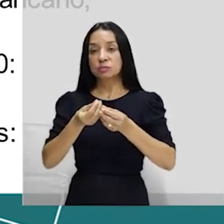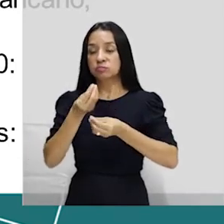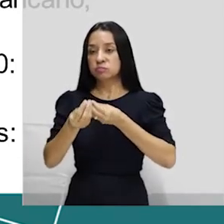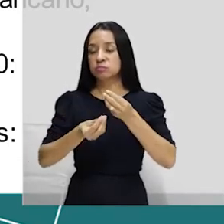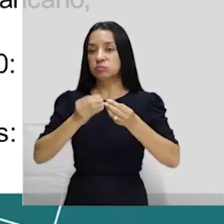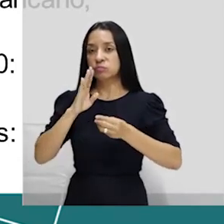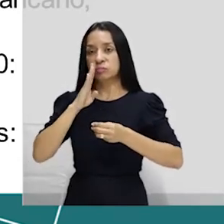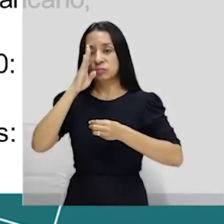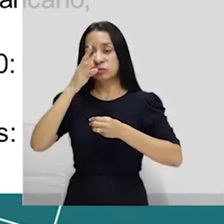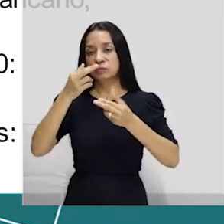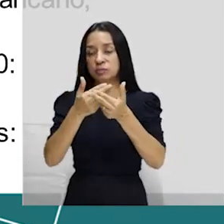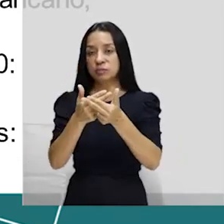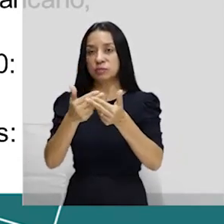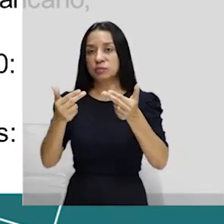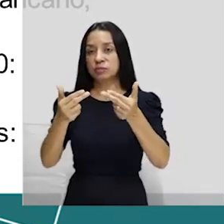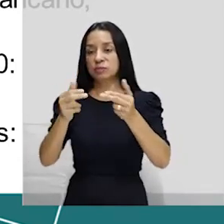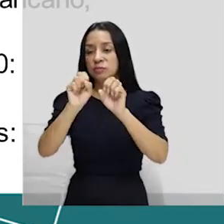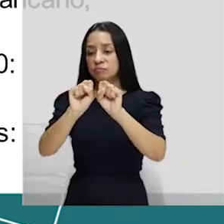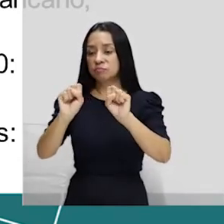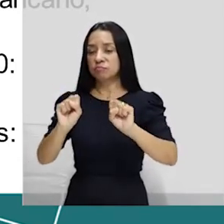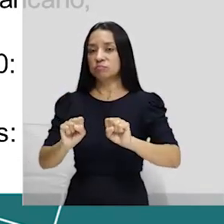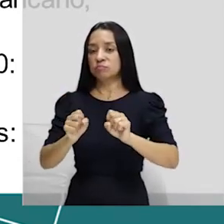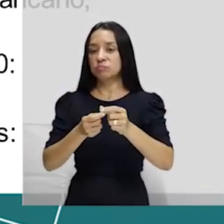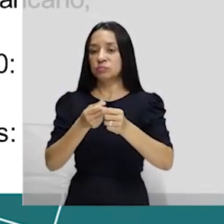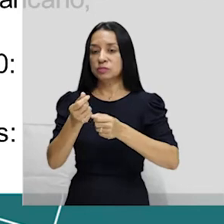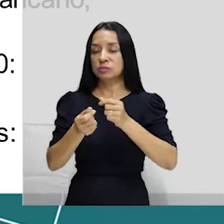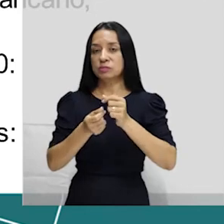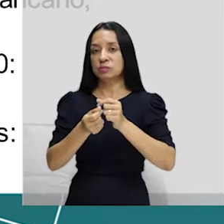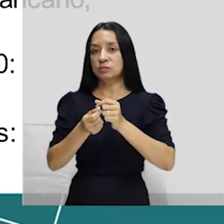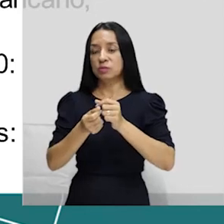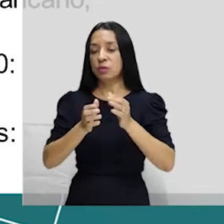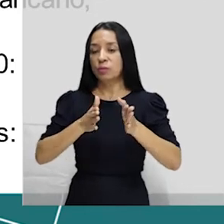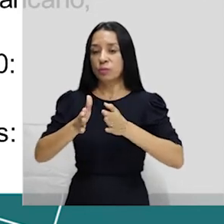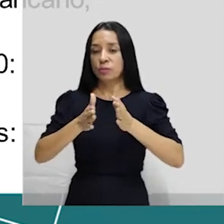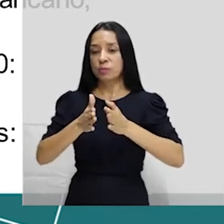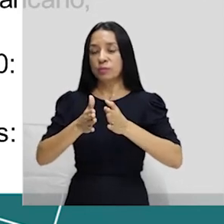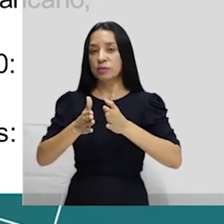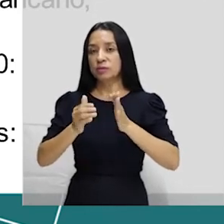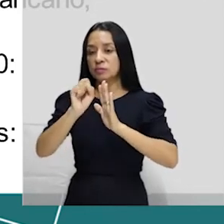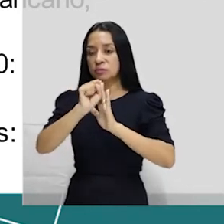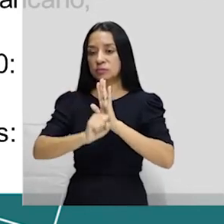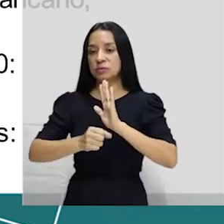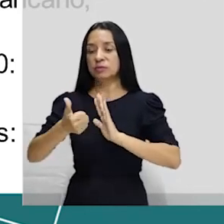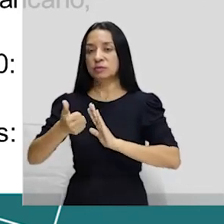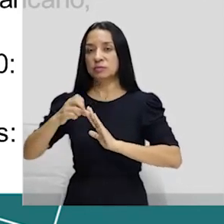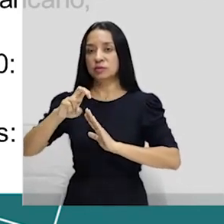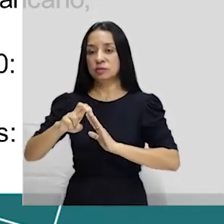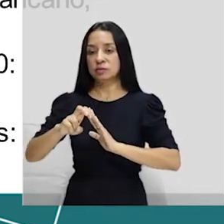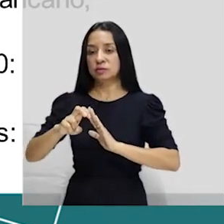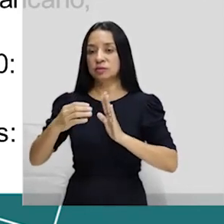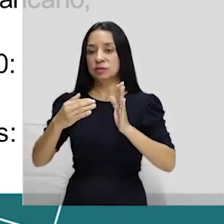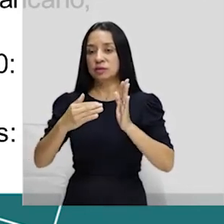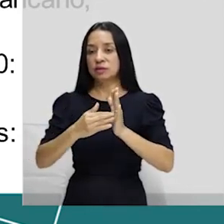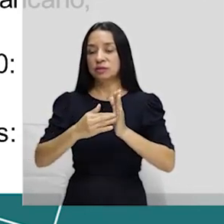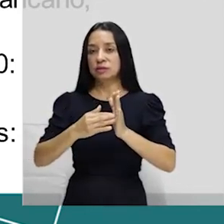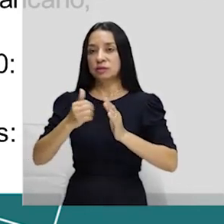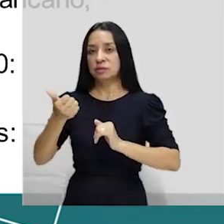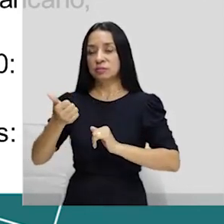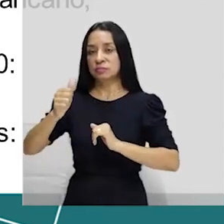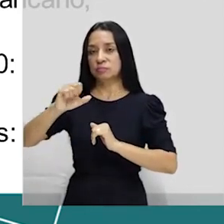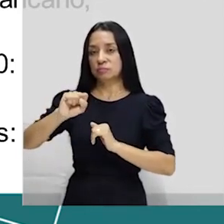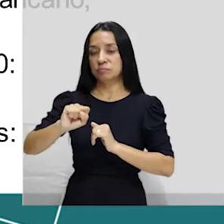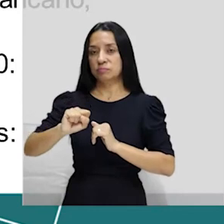de forma distinta. Inicialmente o sistema capitalista, depois nós temos o socialismo como um sistema de transição, né, de uma sociedade